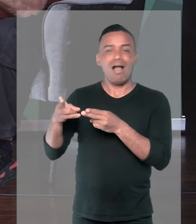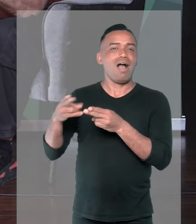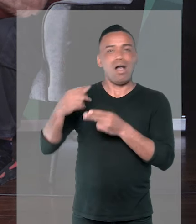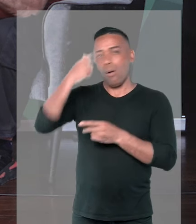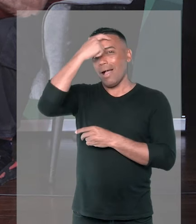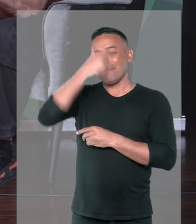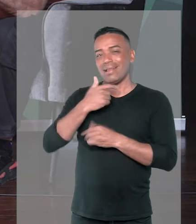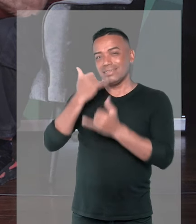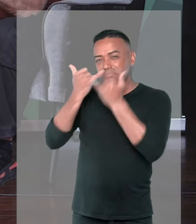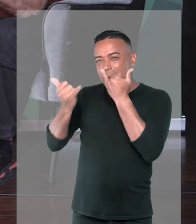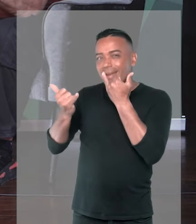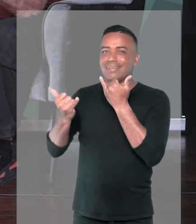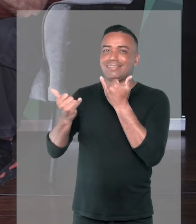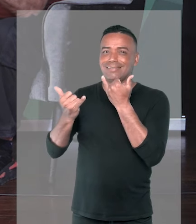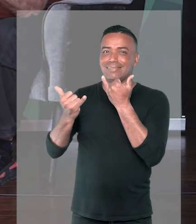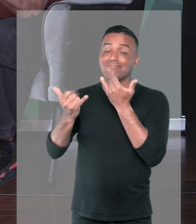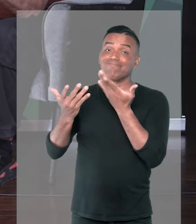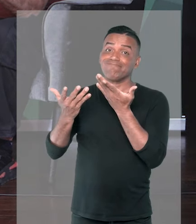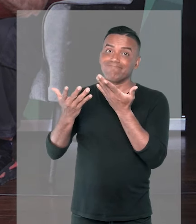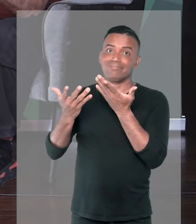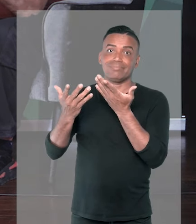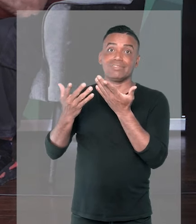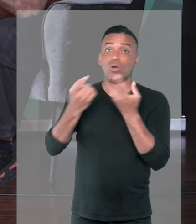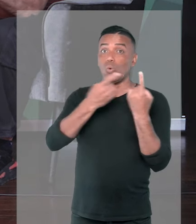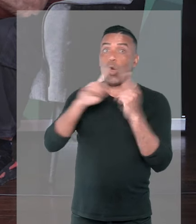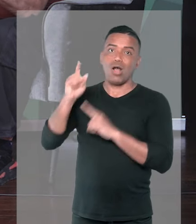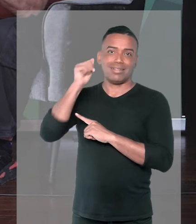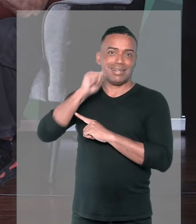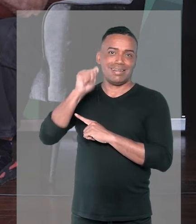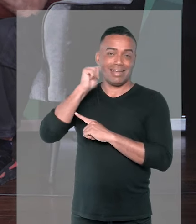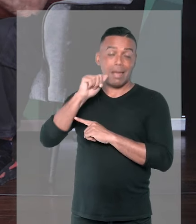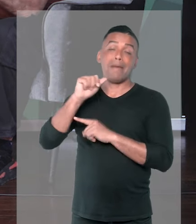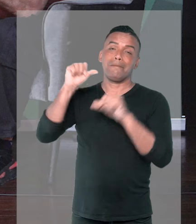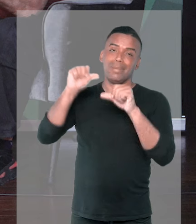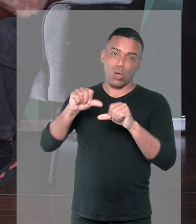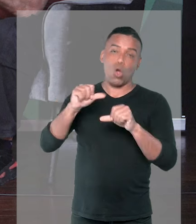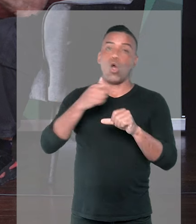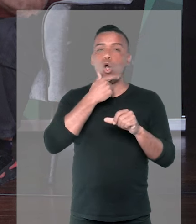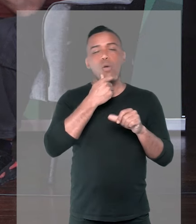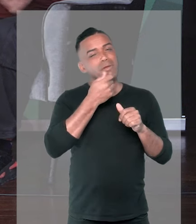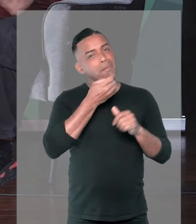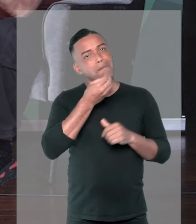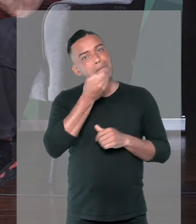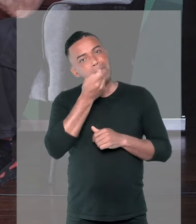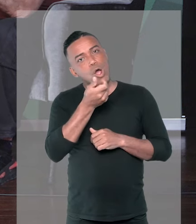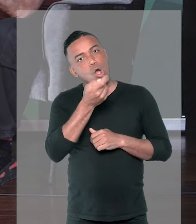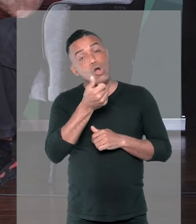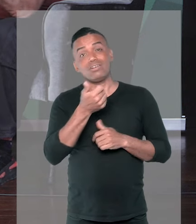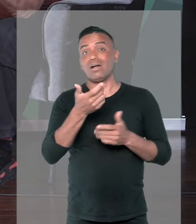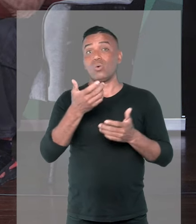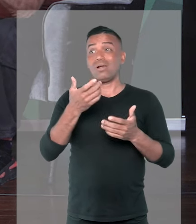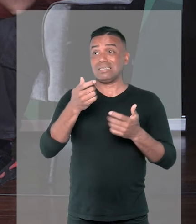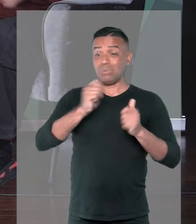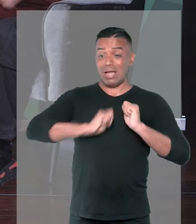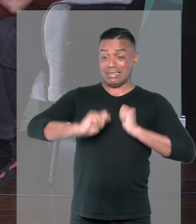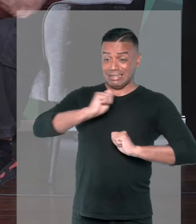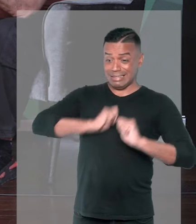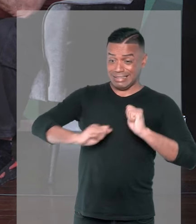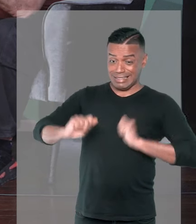aparência Tá certo então você tem por exemplo evidências globais de níveis de ansiedade muito maior entre as meninas